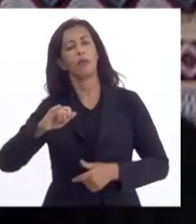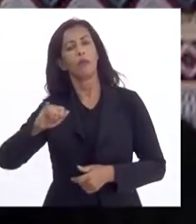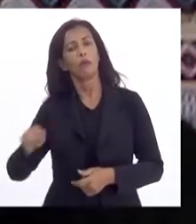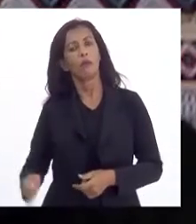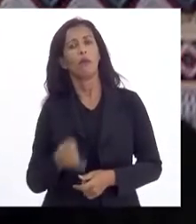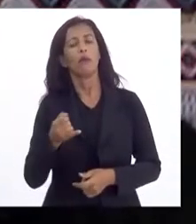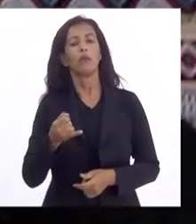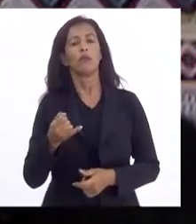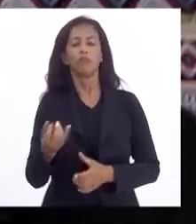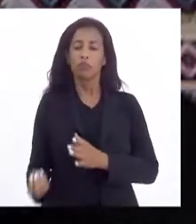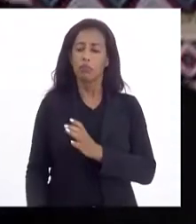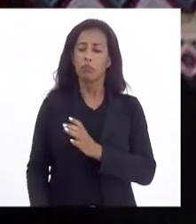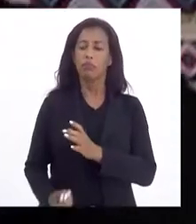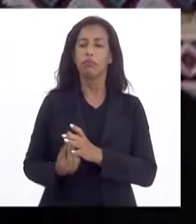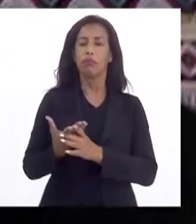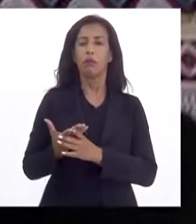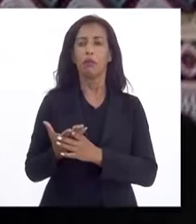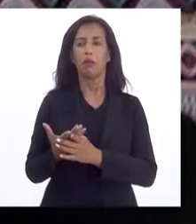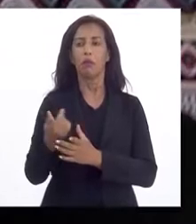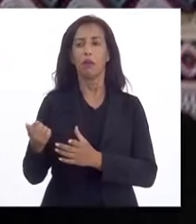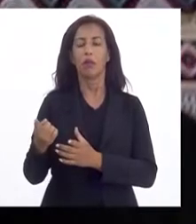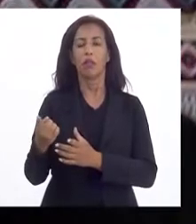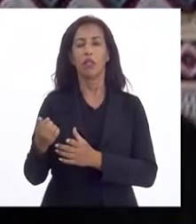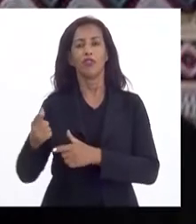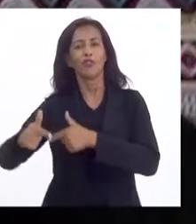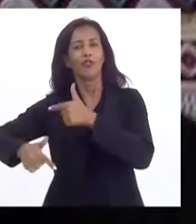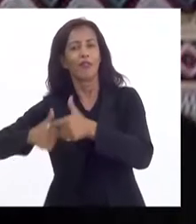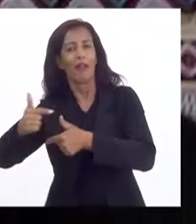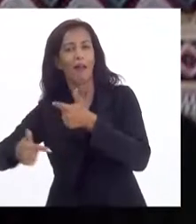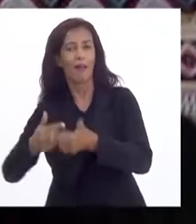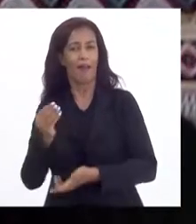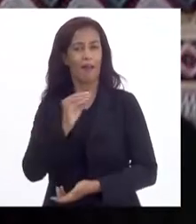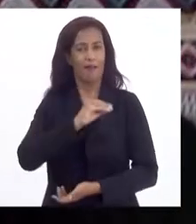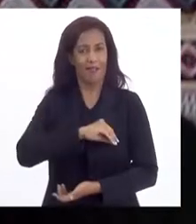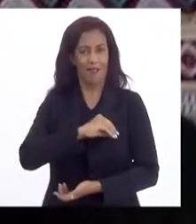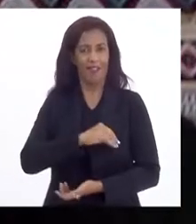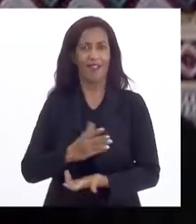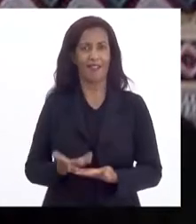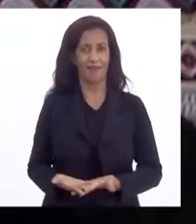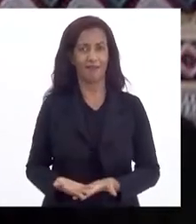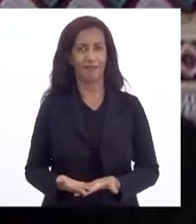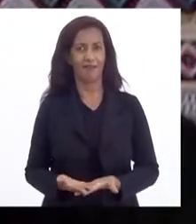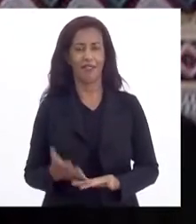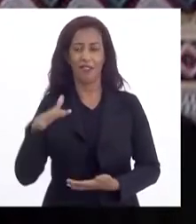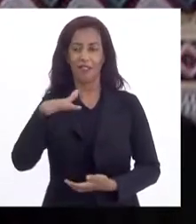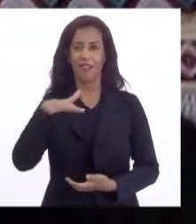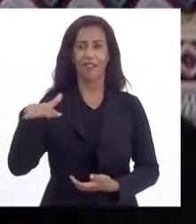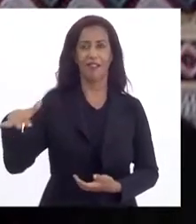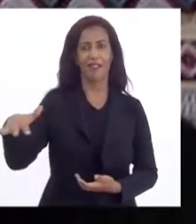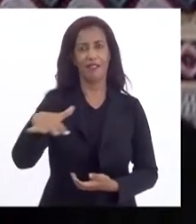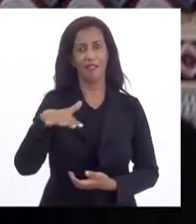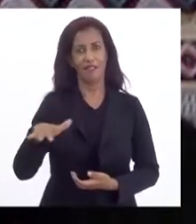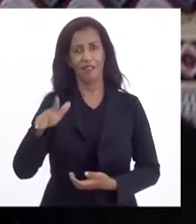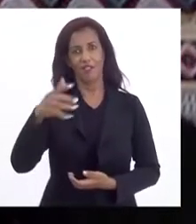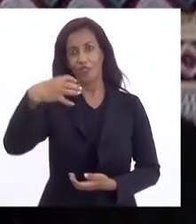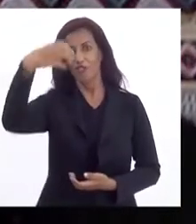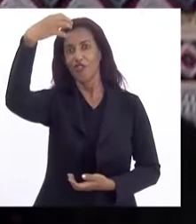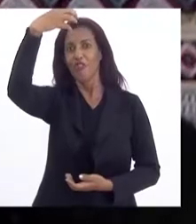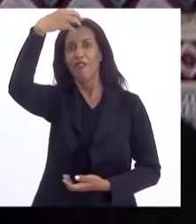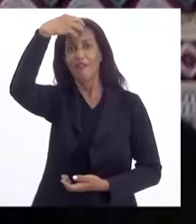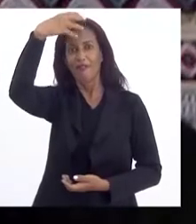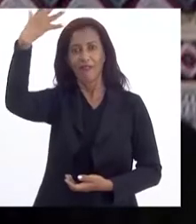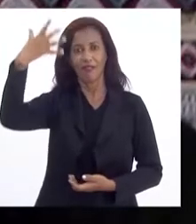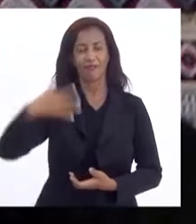possibilidade da geração de emprego e renda, de trabalho e renda na região de Angra dos Reis. Então,